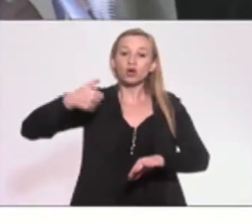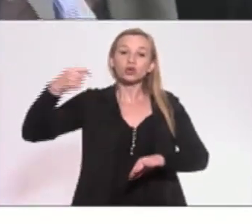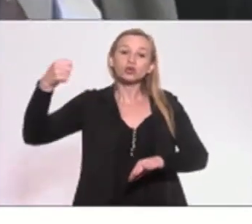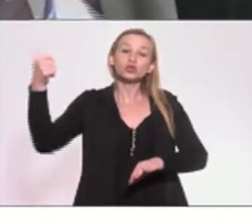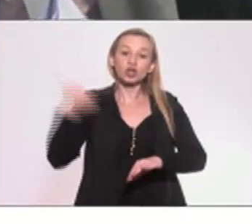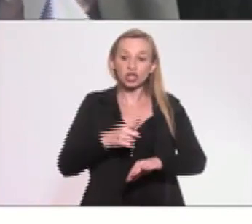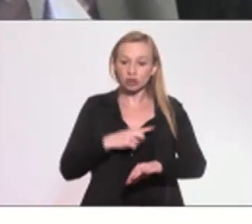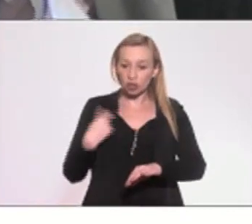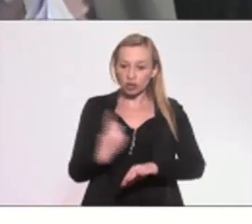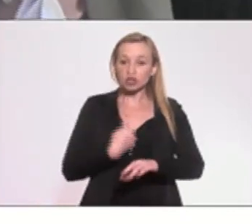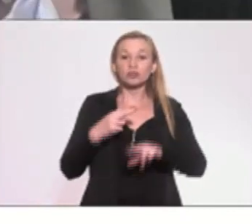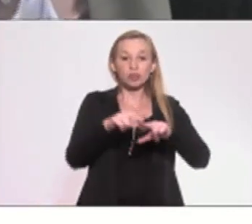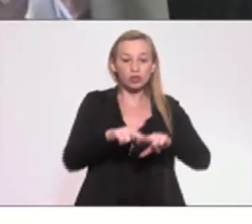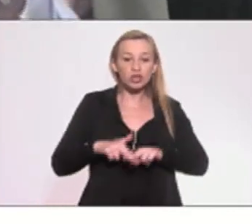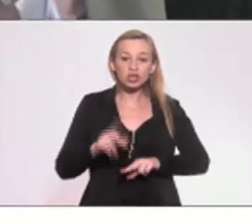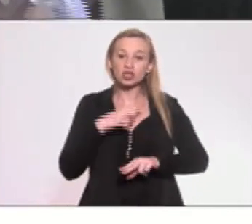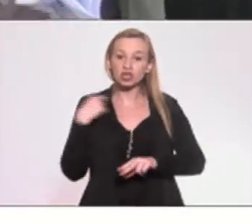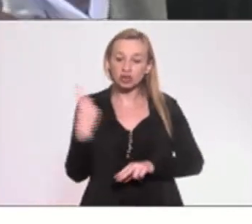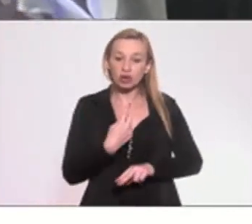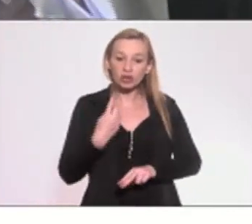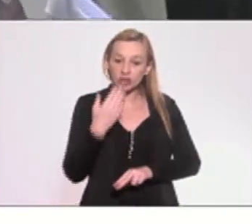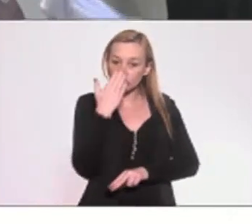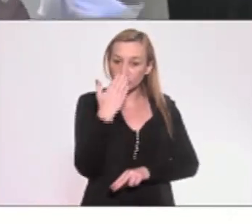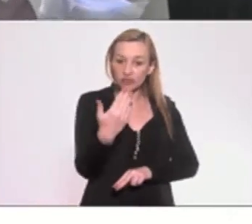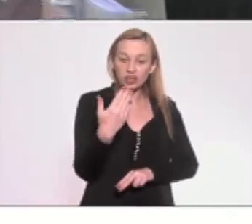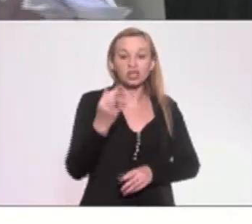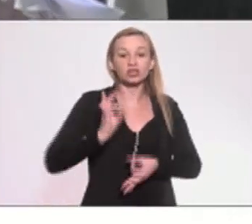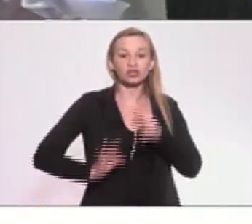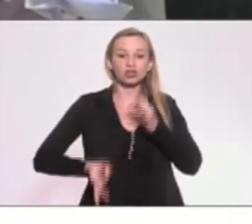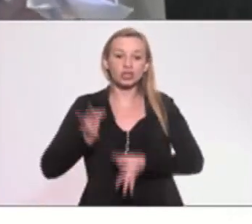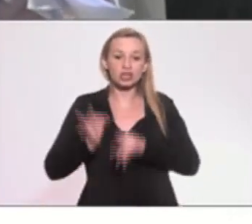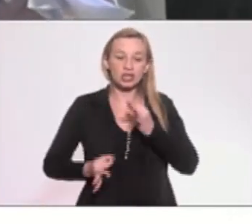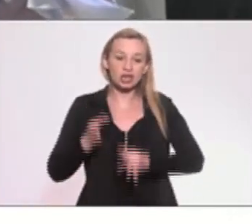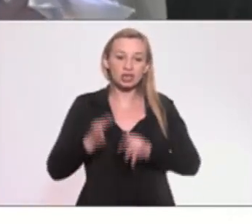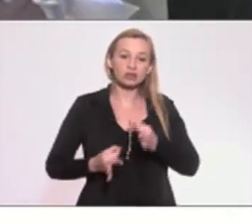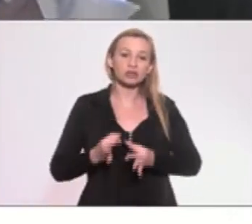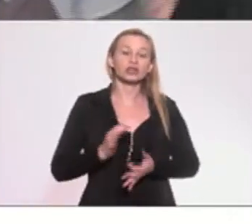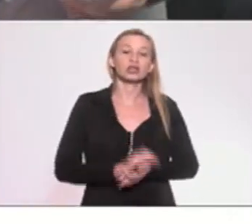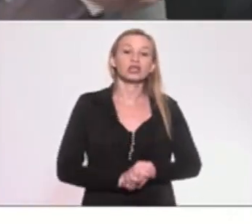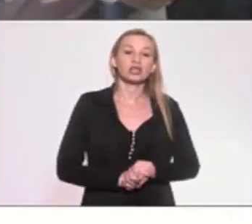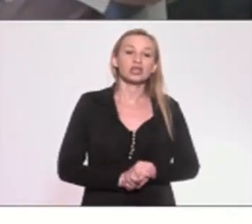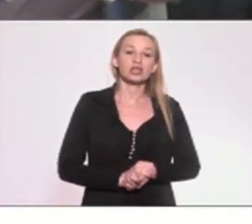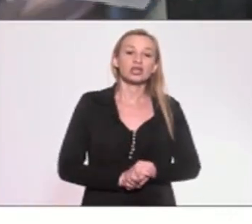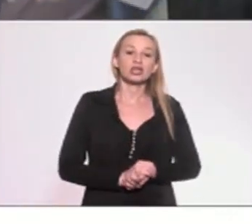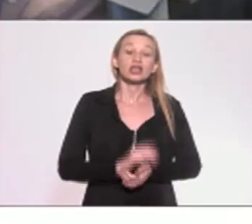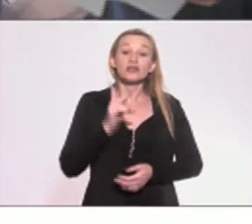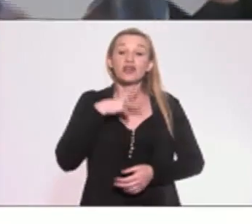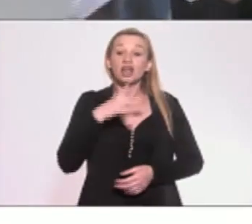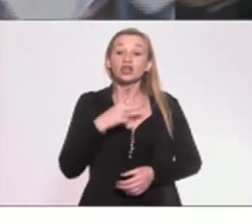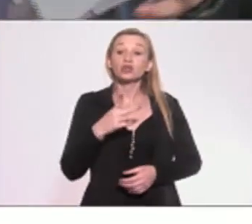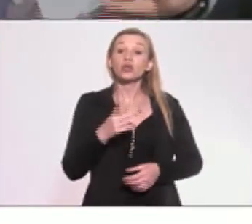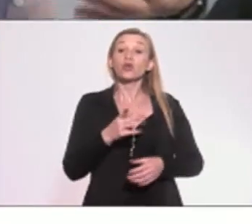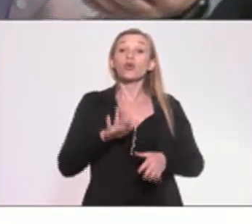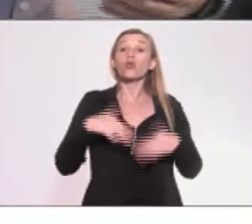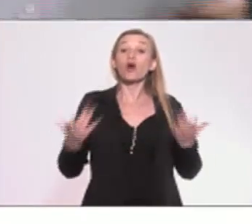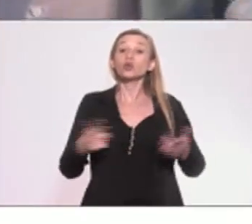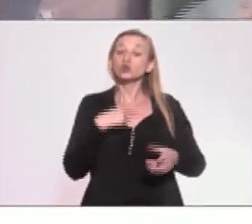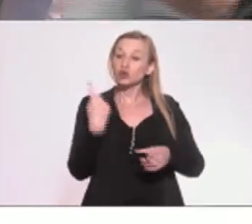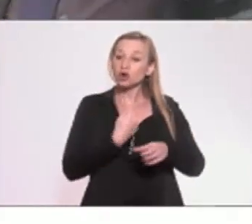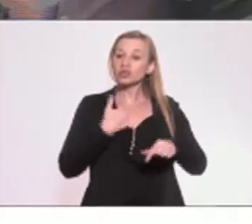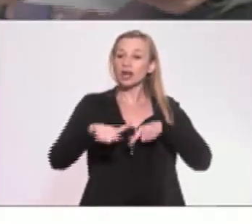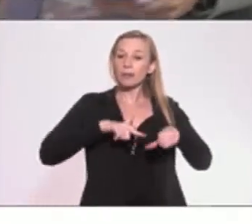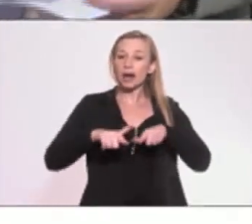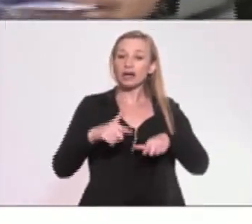isso que nós estamos enfrentando o Judiciário, determinando qual é o nosso papel e qual é o